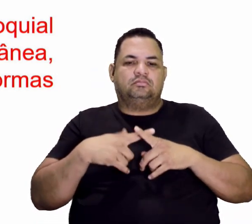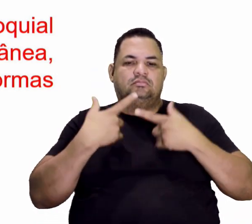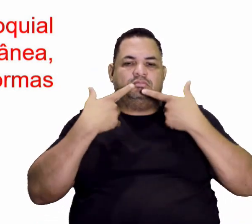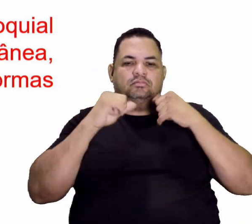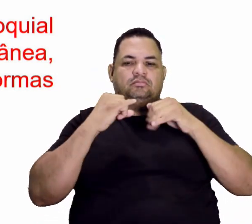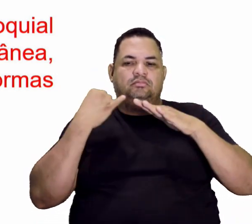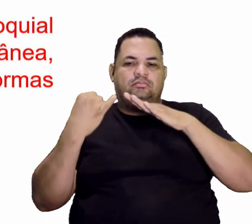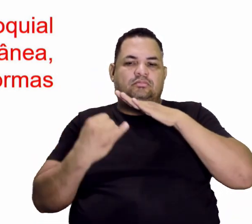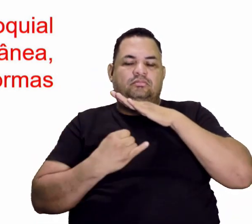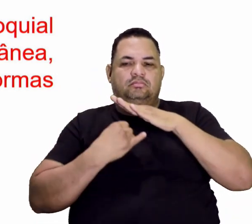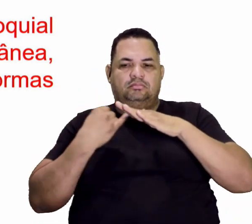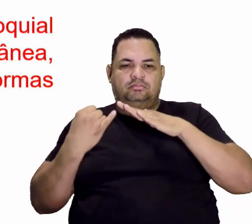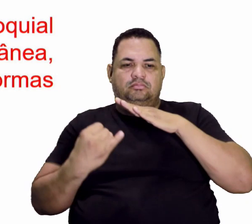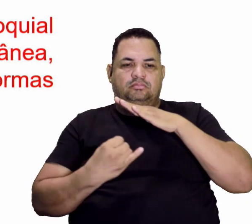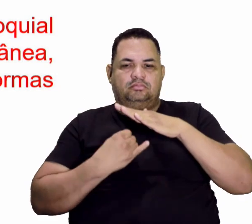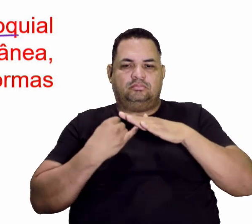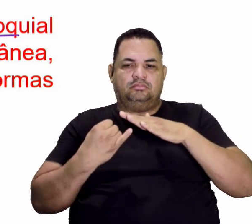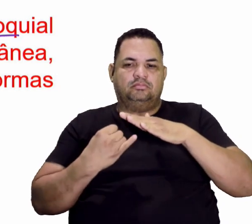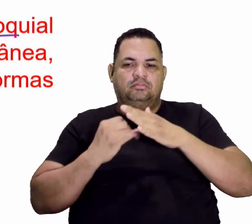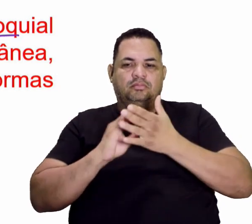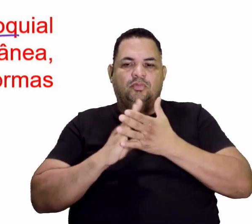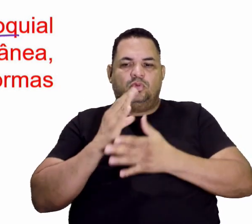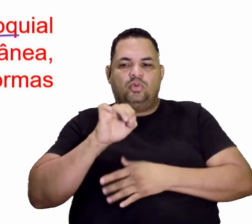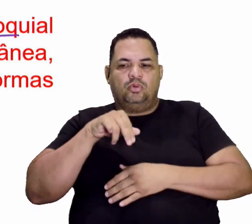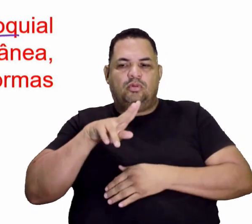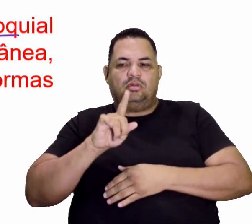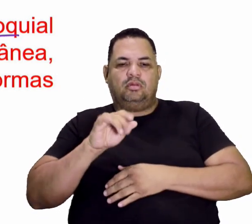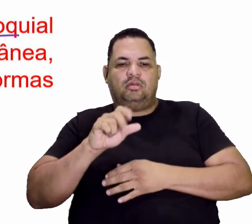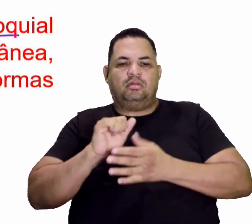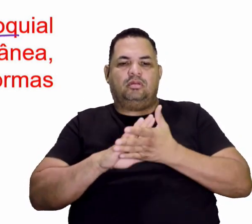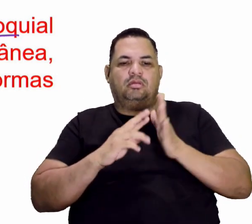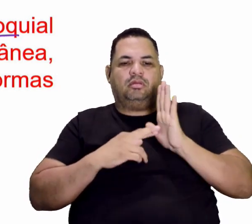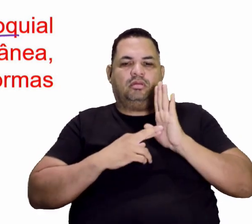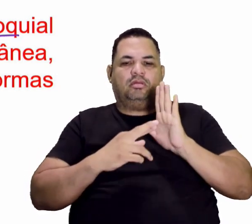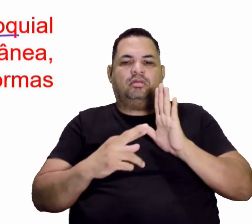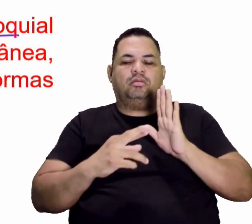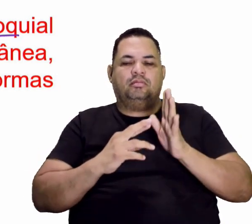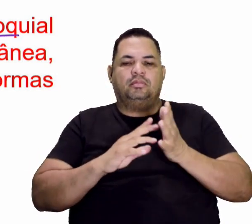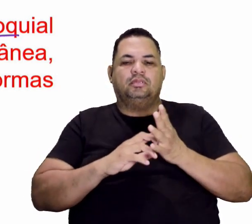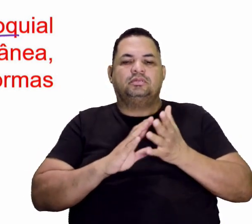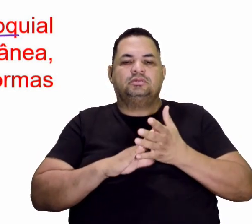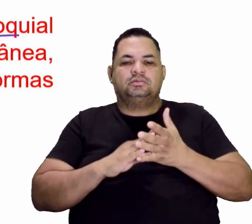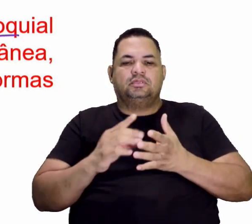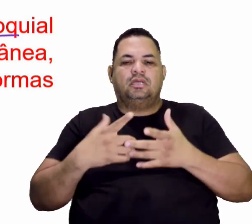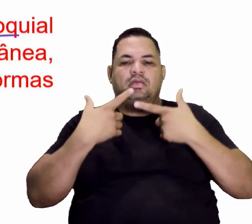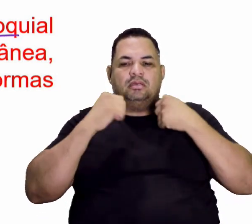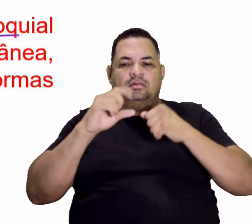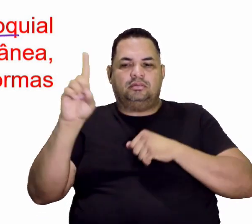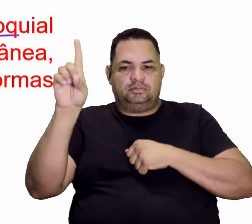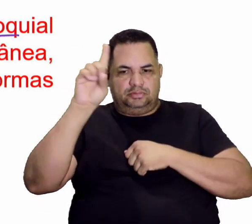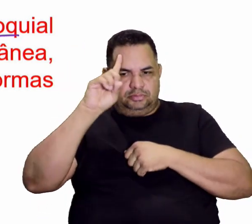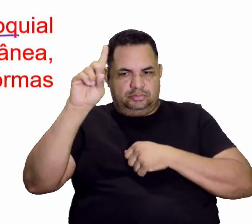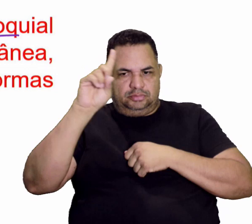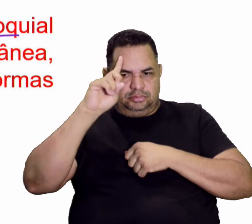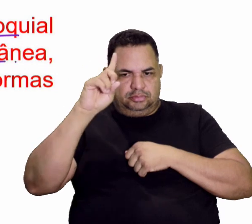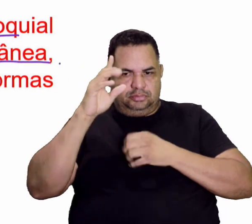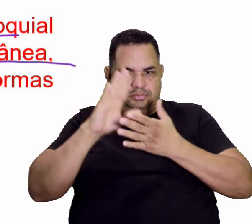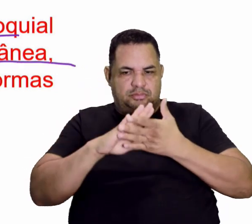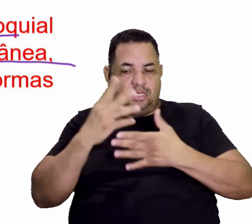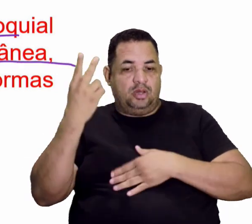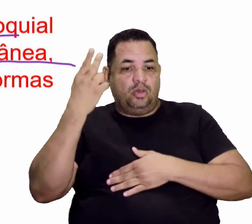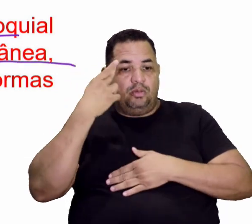Porque a linguagem, porque, ó, informal, coloquial, representa a linguagem cotidiana, ó, é o dia a dia, que